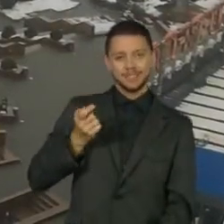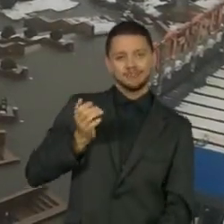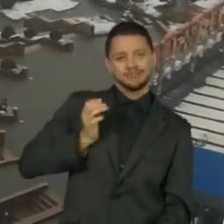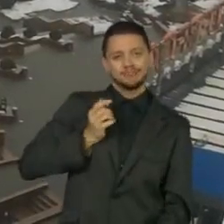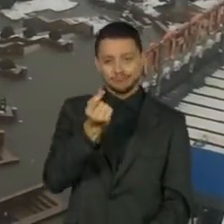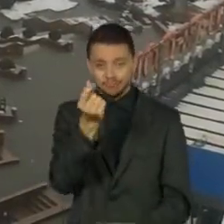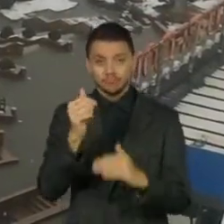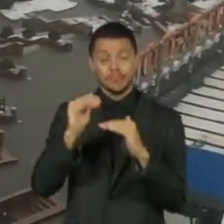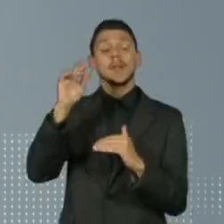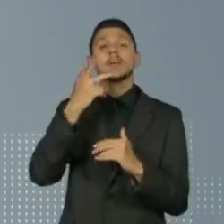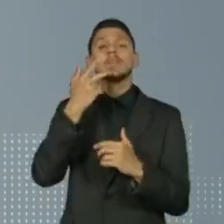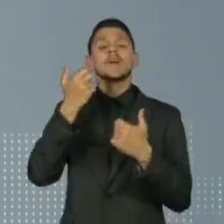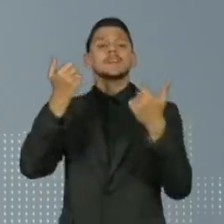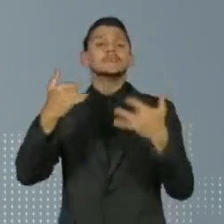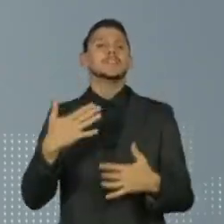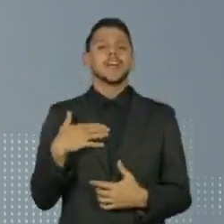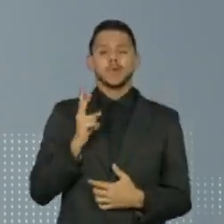de maneira autocrática e corrupto